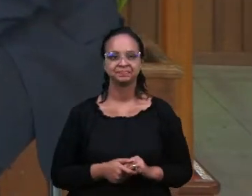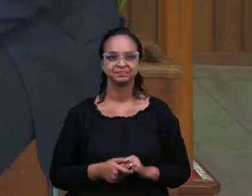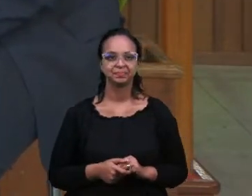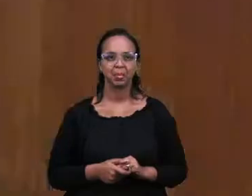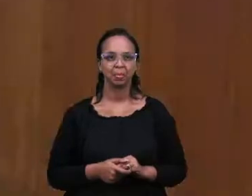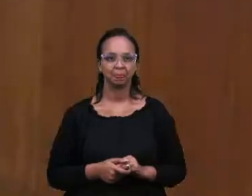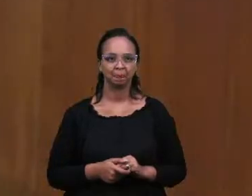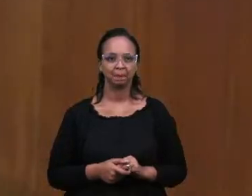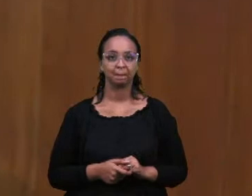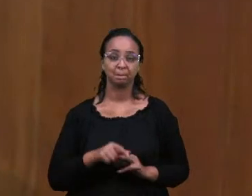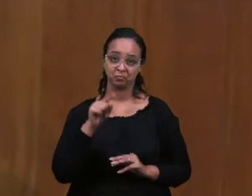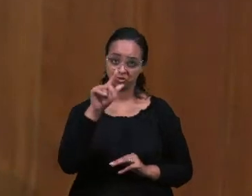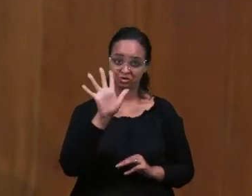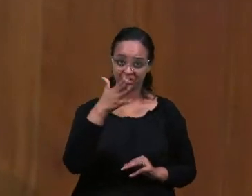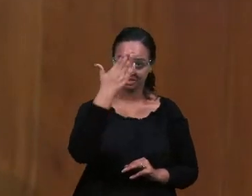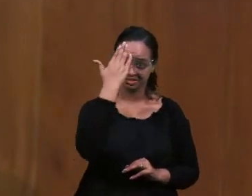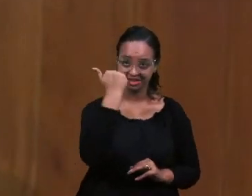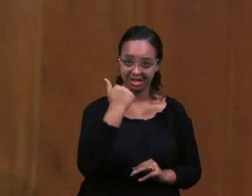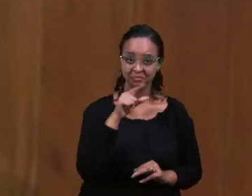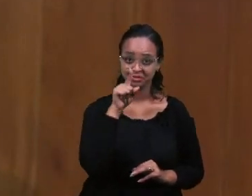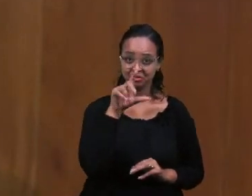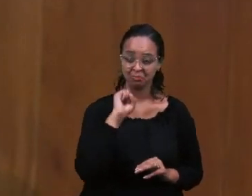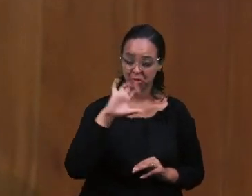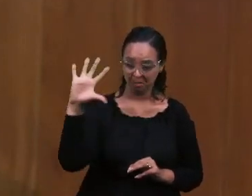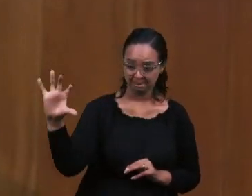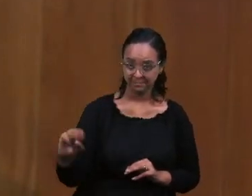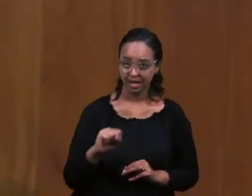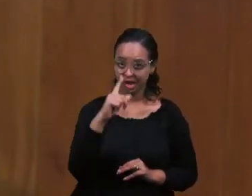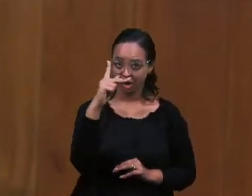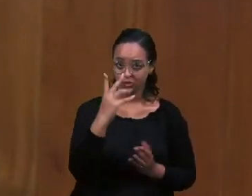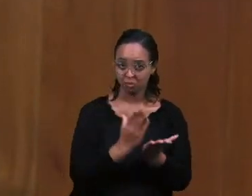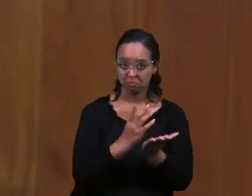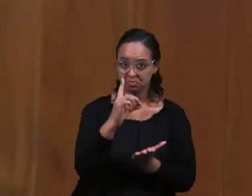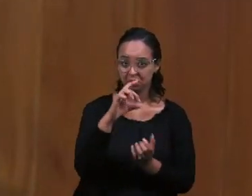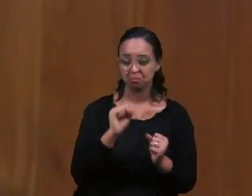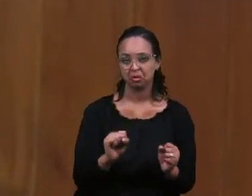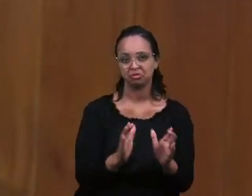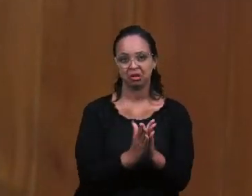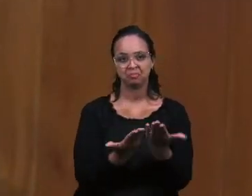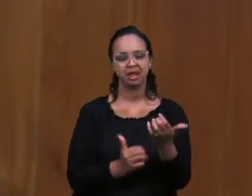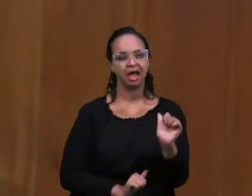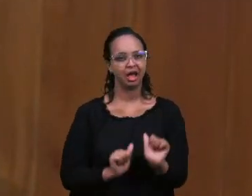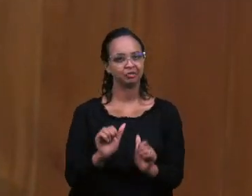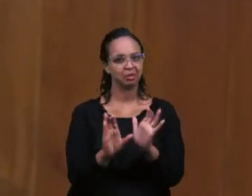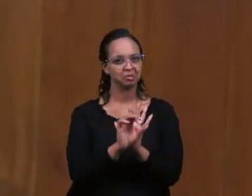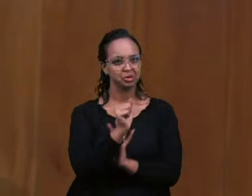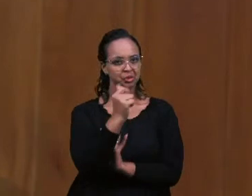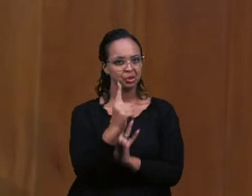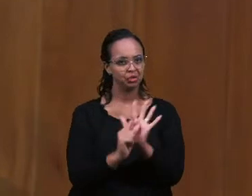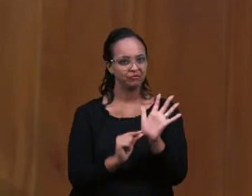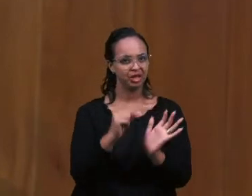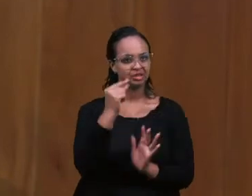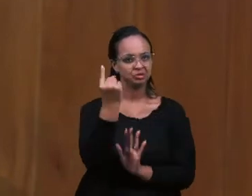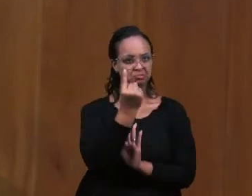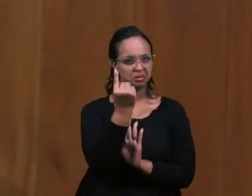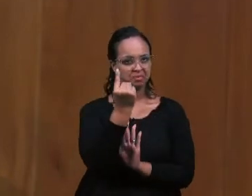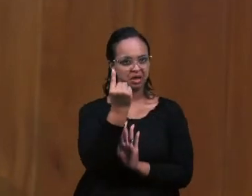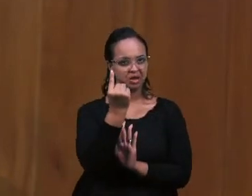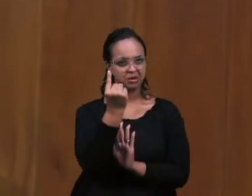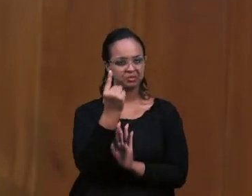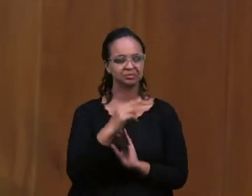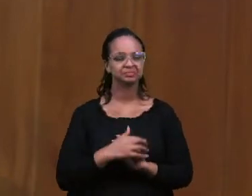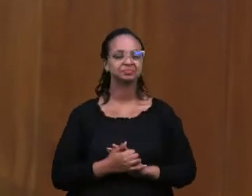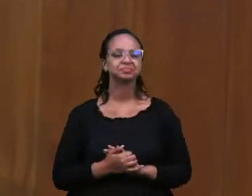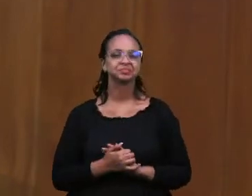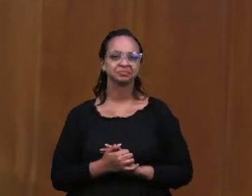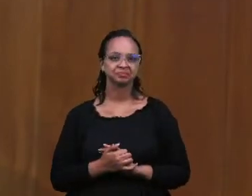bem, então você já sabe, você já pode pegar a sua Bíblia e já abrir ali Atos capítulo 12, a partir do verso 1, que é